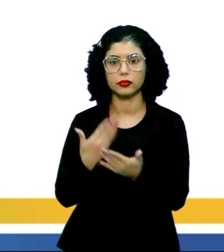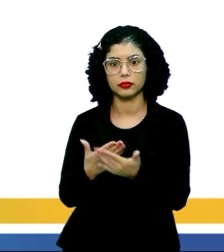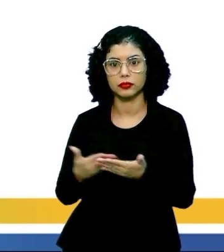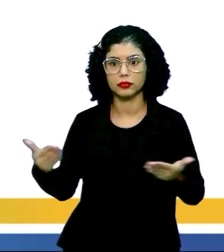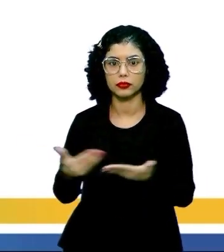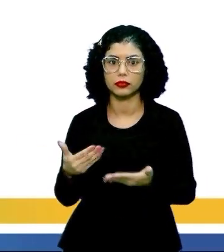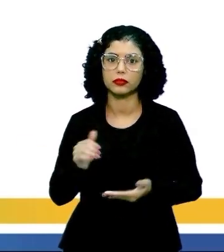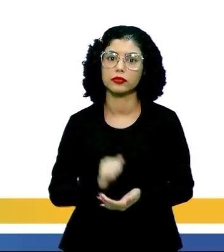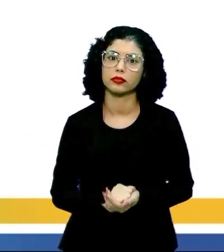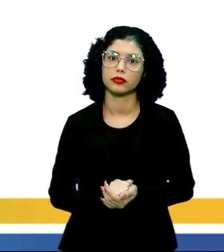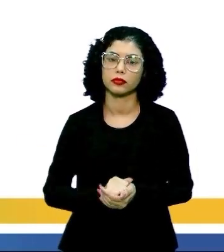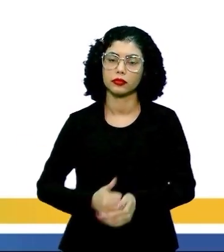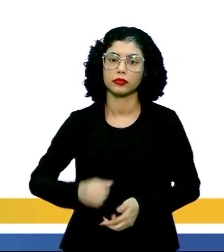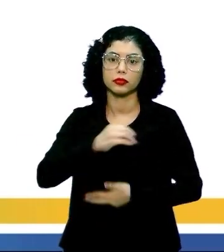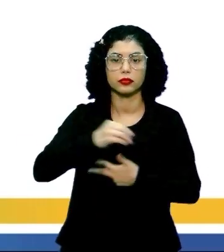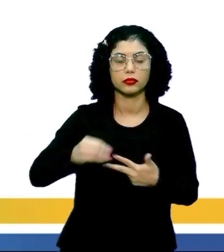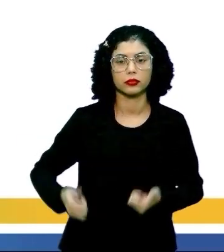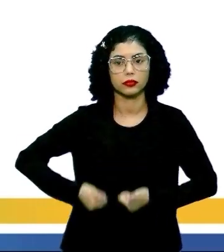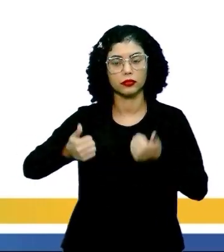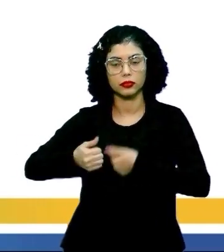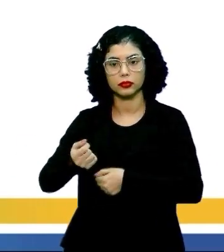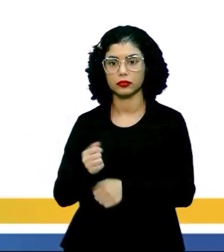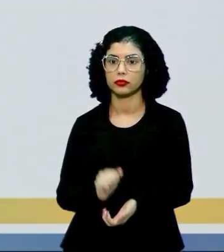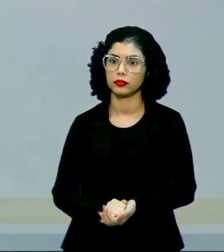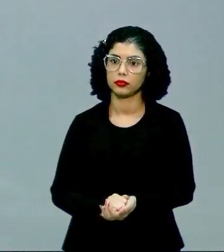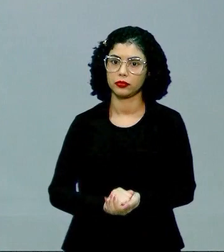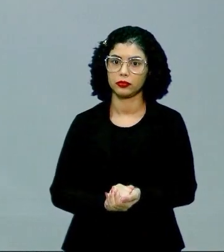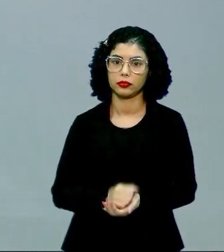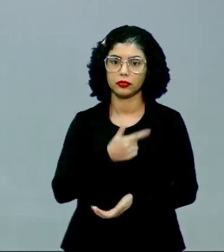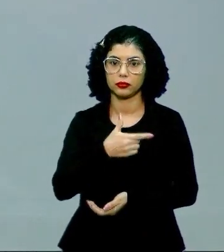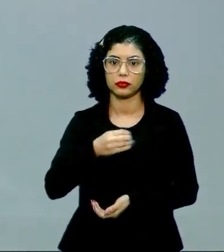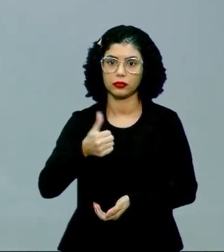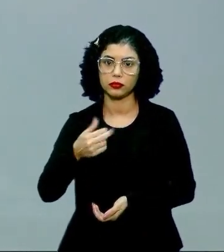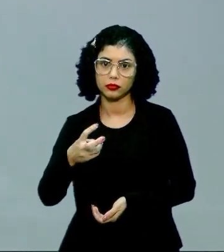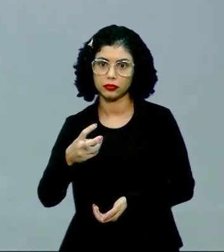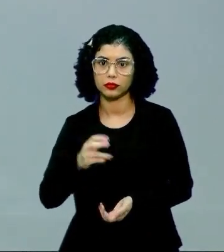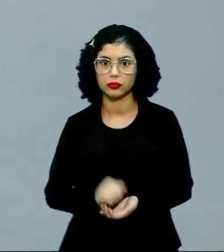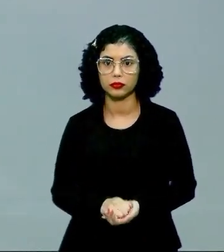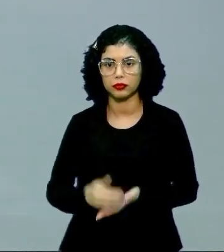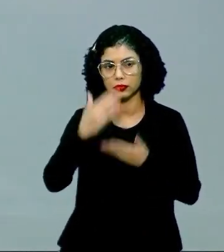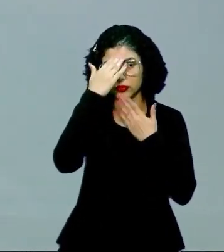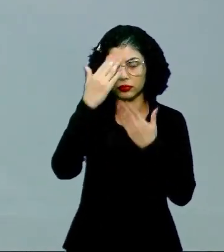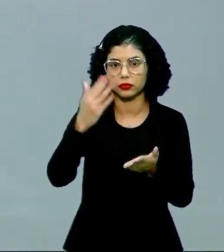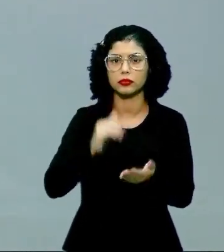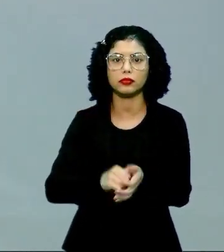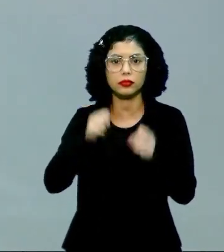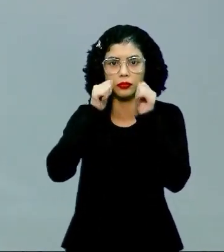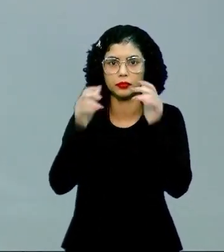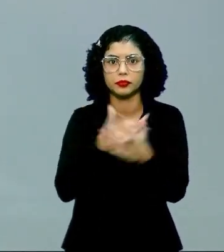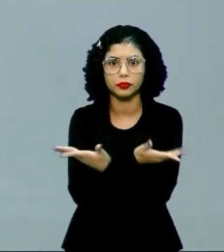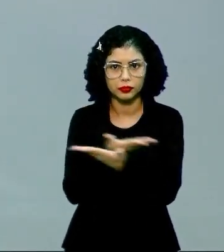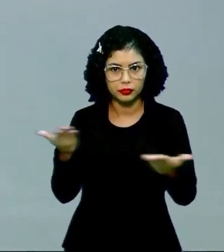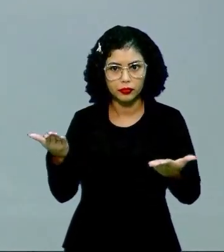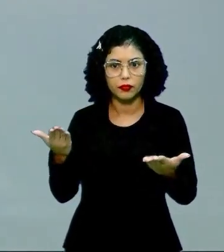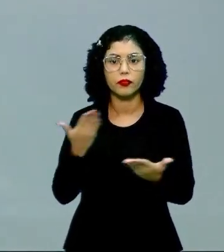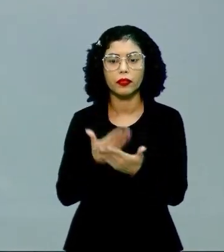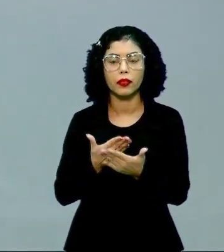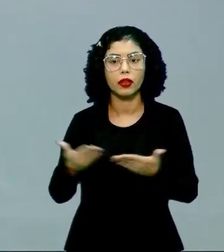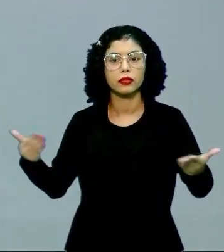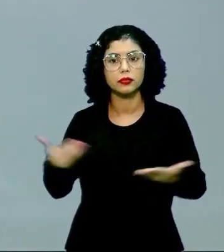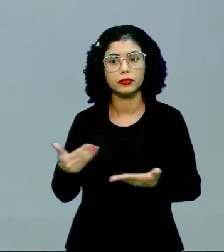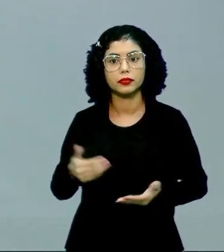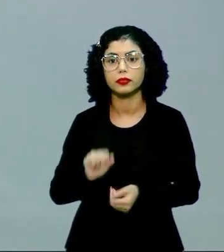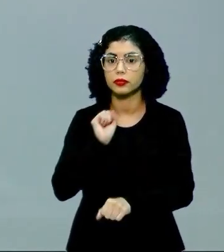coletânia do apra Enem primeira edição Editora Moderna 2015 então Obrigado pela atenção de vocês nessa nossa aula de